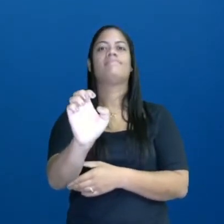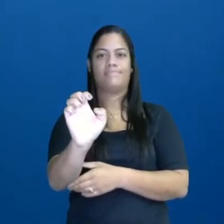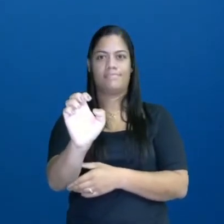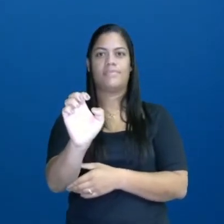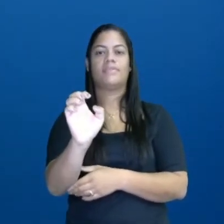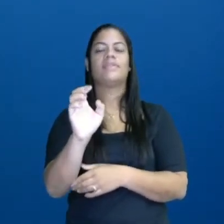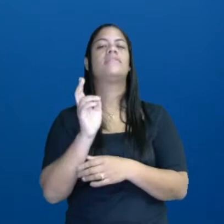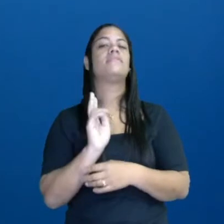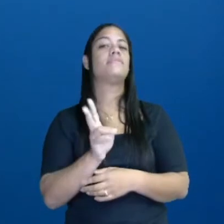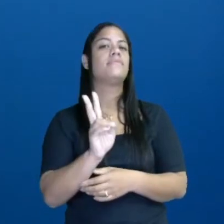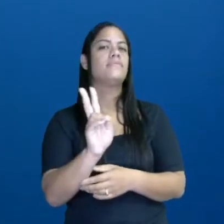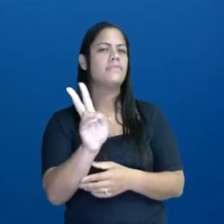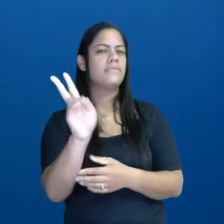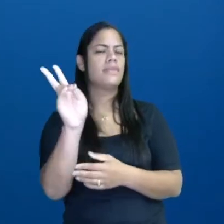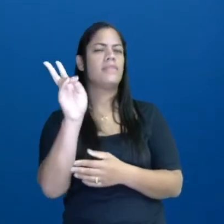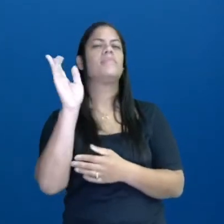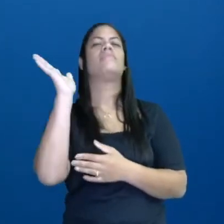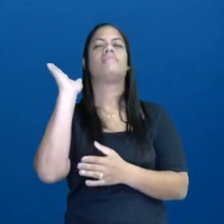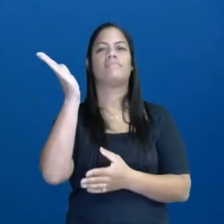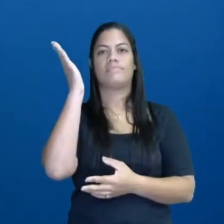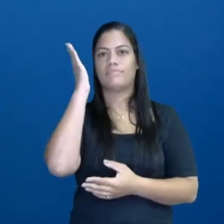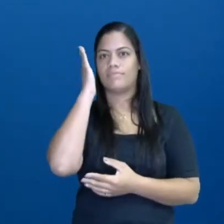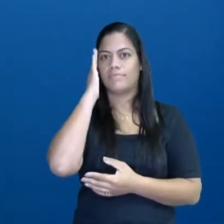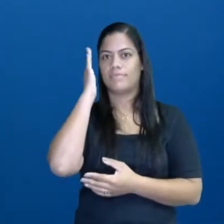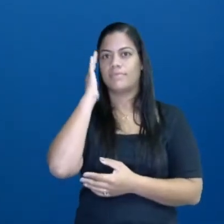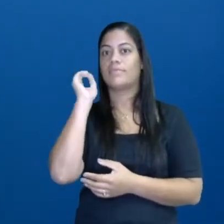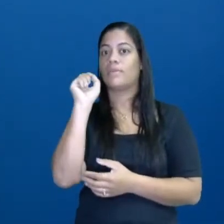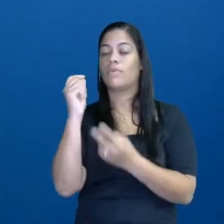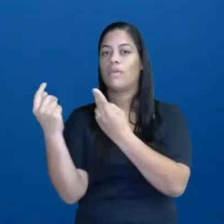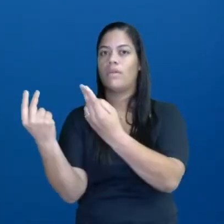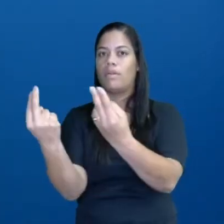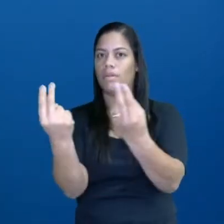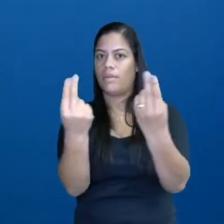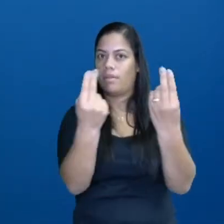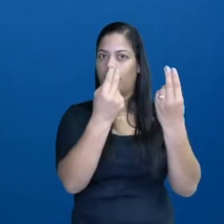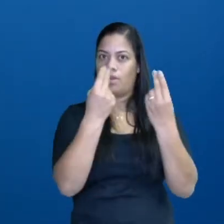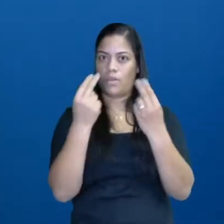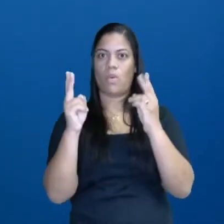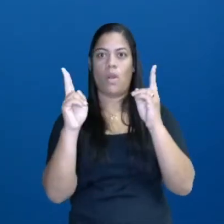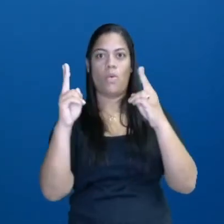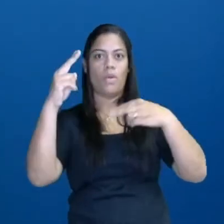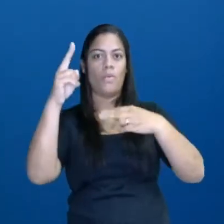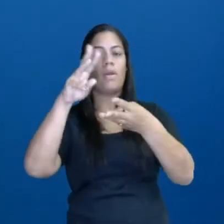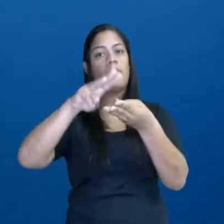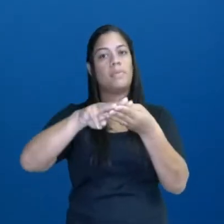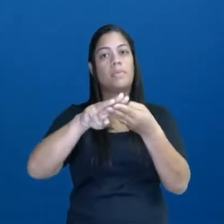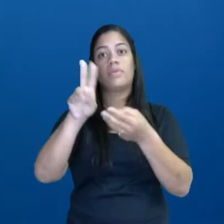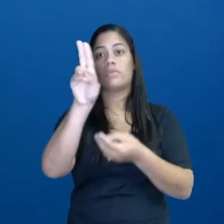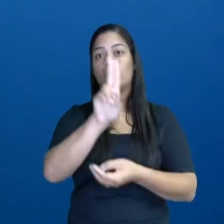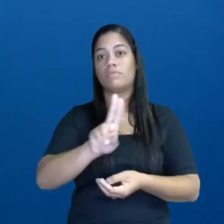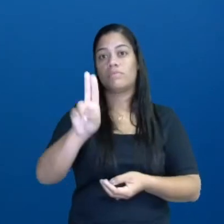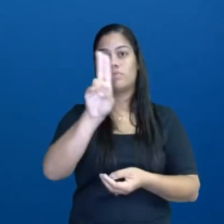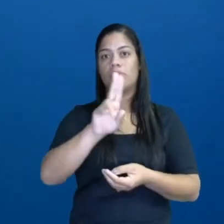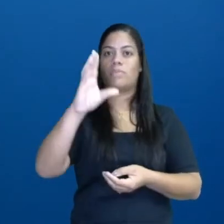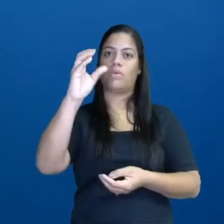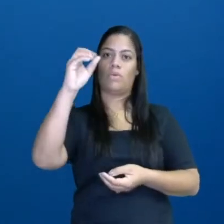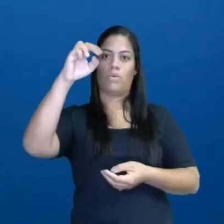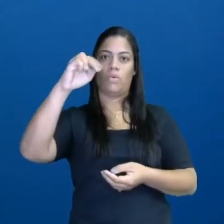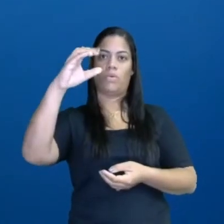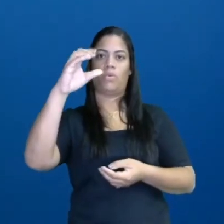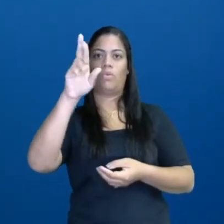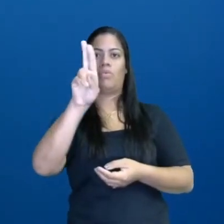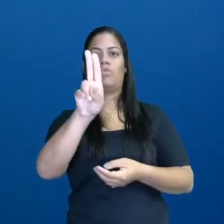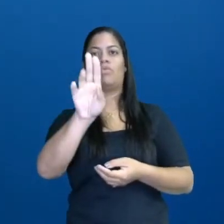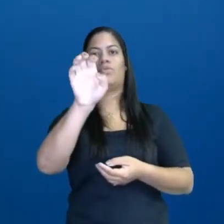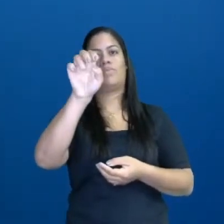a palavra congruentes, você já sabe que ele é o quê? Iguais, tá certo? Na matemática, nós usamos a palavra